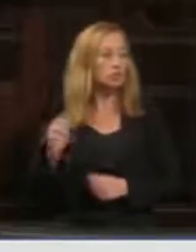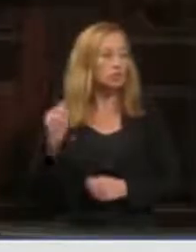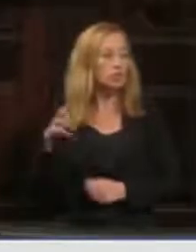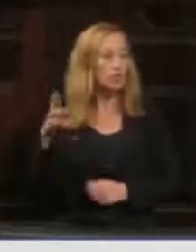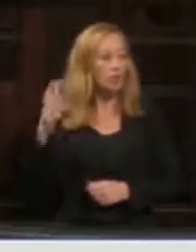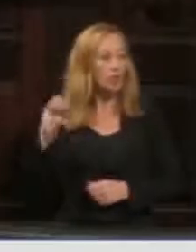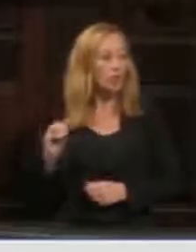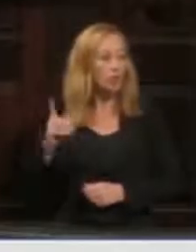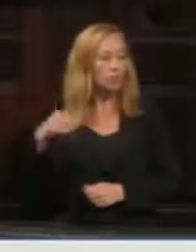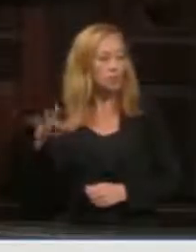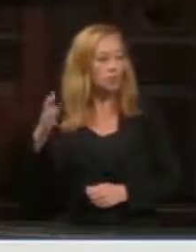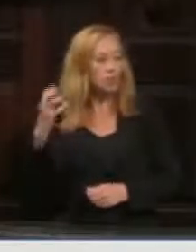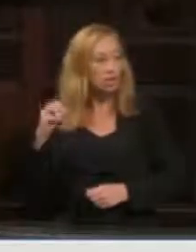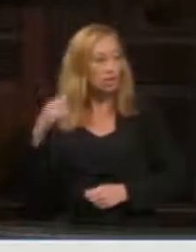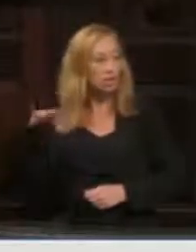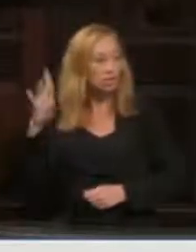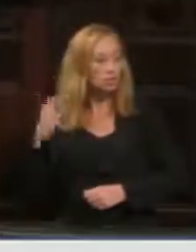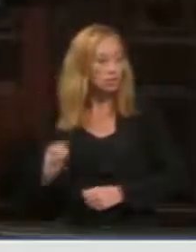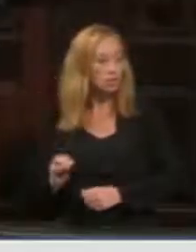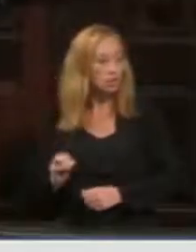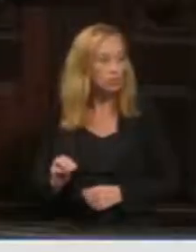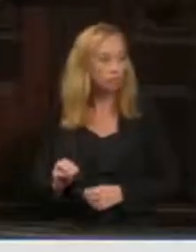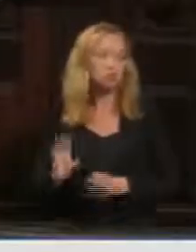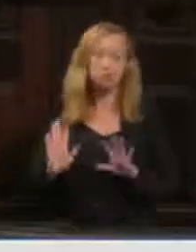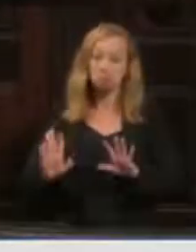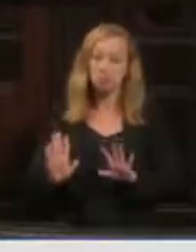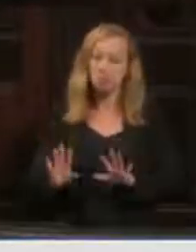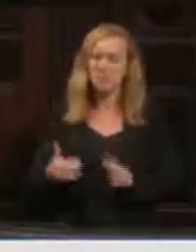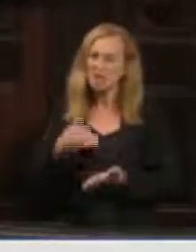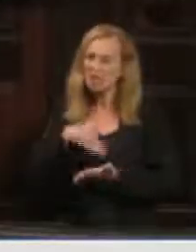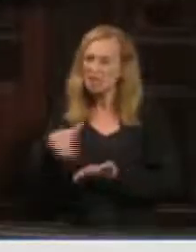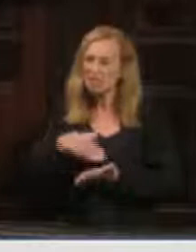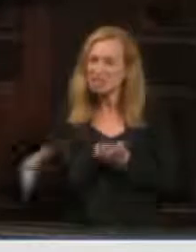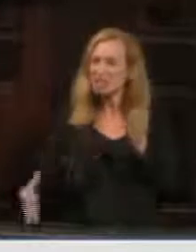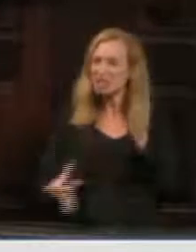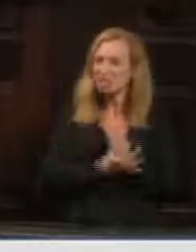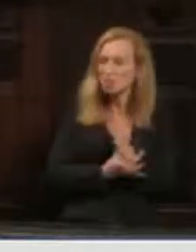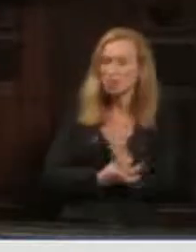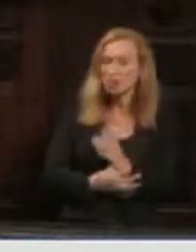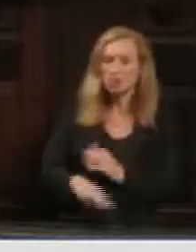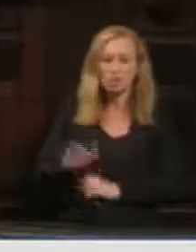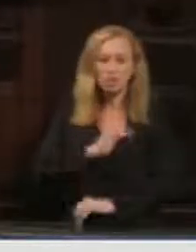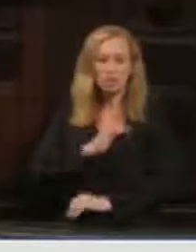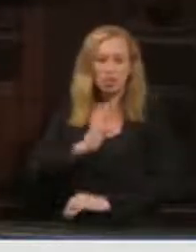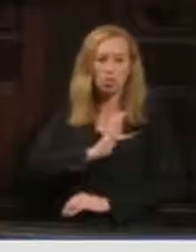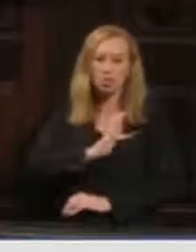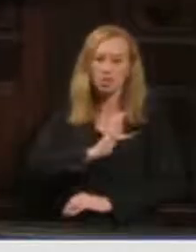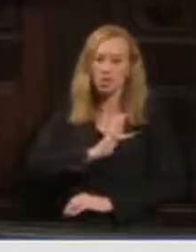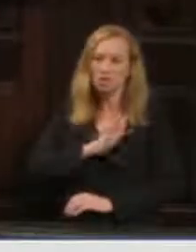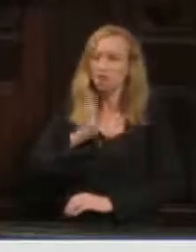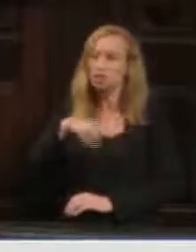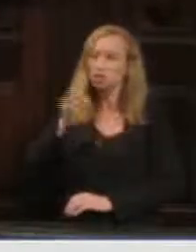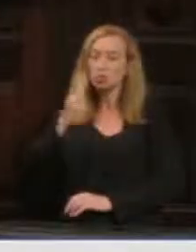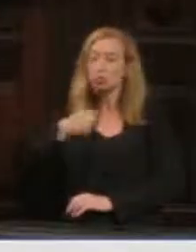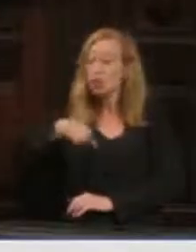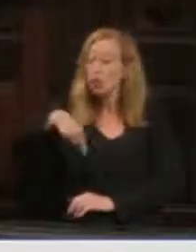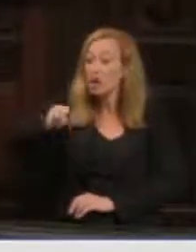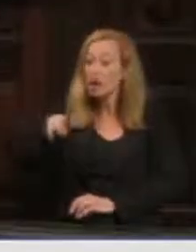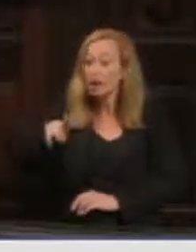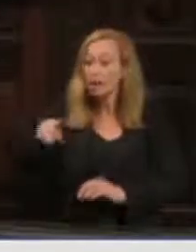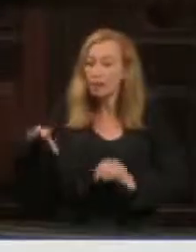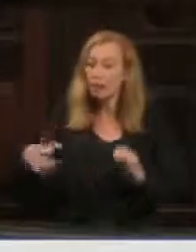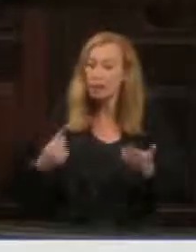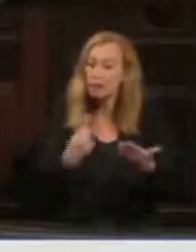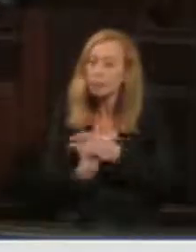Segurança Pública agora da Polícia Militar coloca lá uma viatura para defender o patrimônio público que